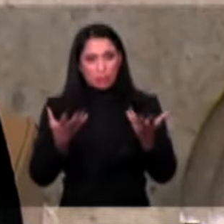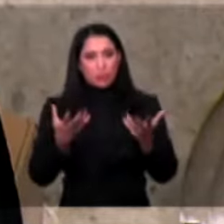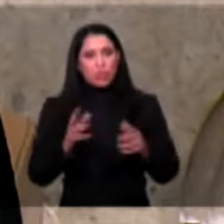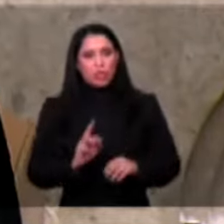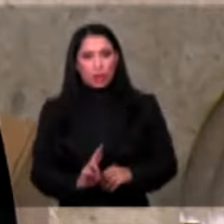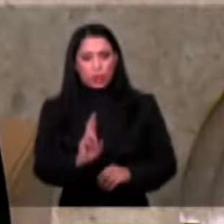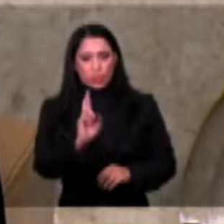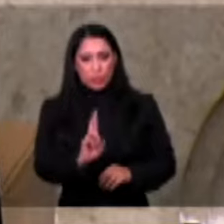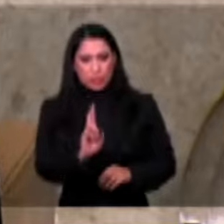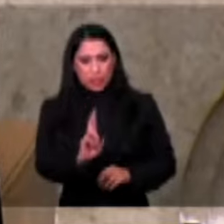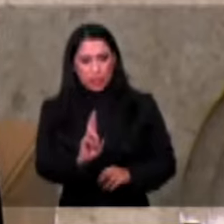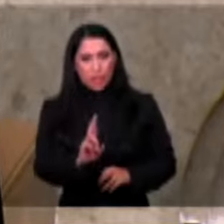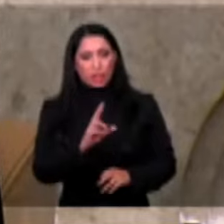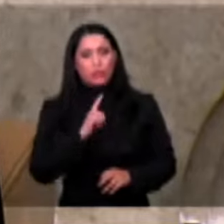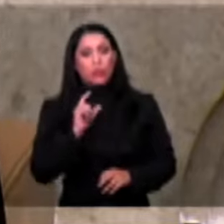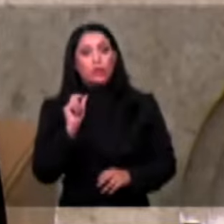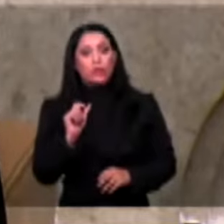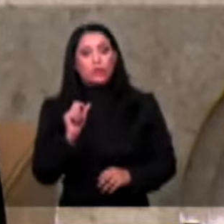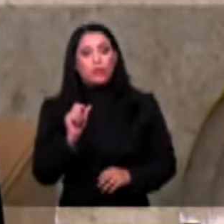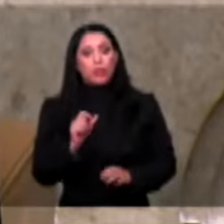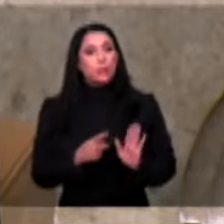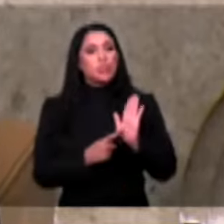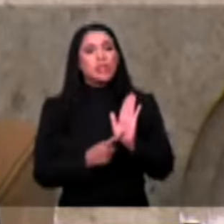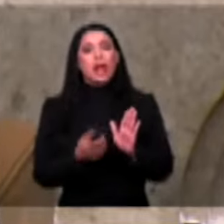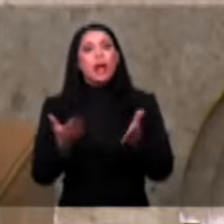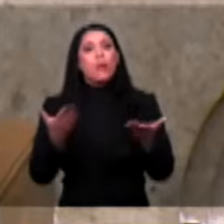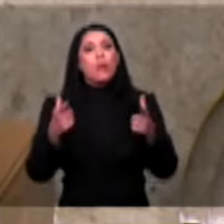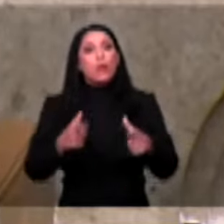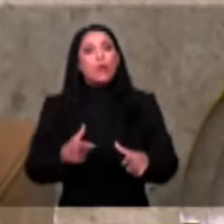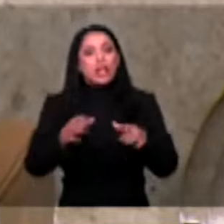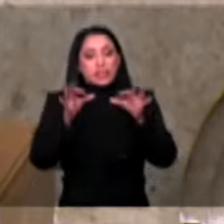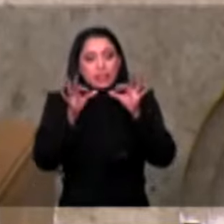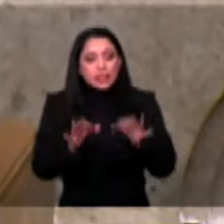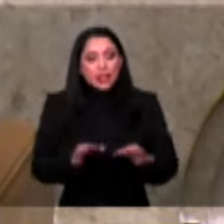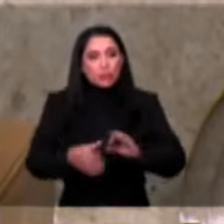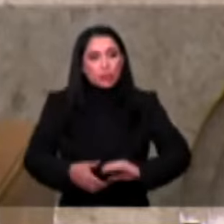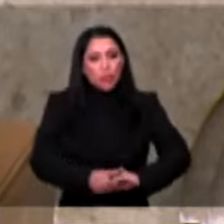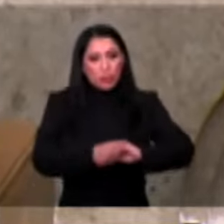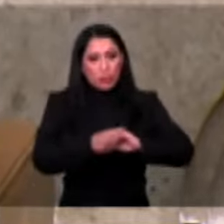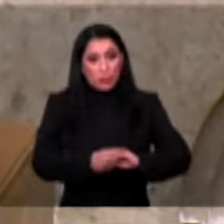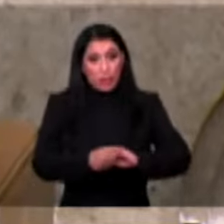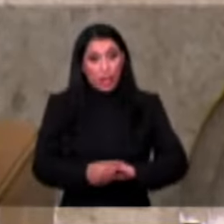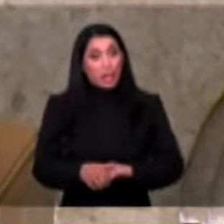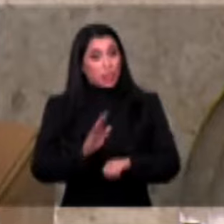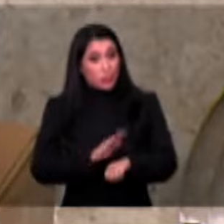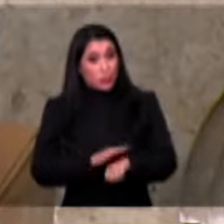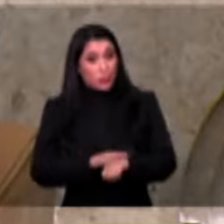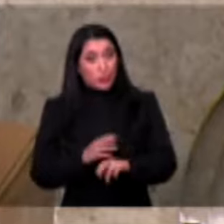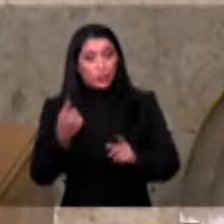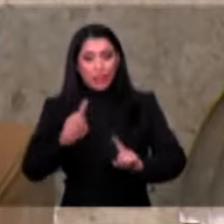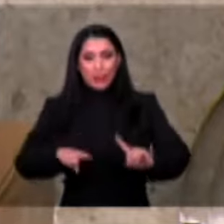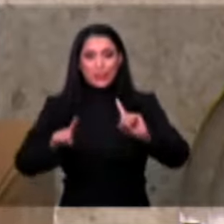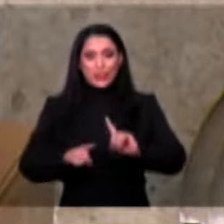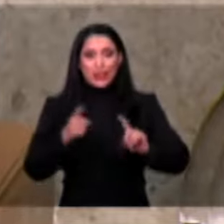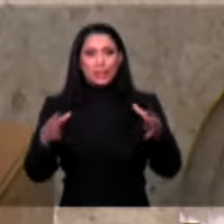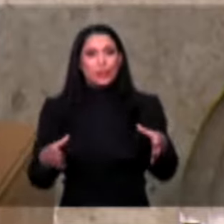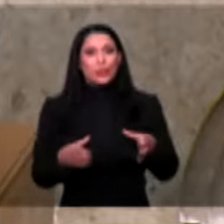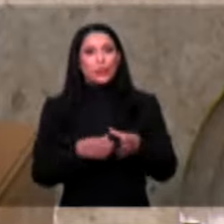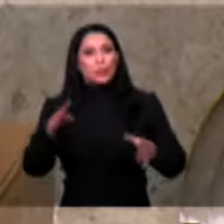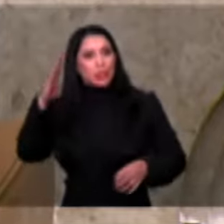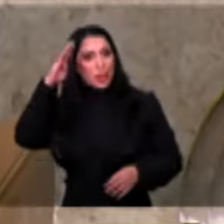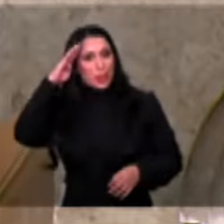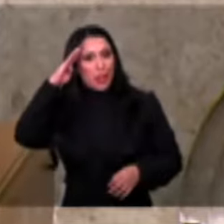o deslocamento para o local dos cumprimentos, enquanto a banda de música do Batalhão da